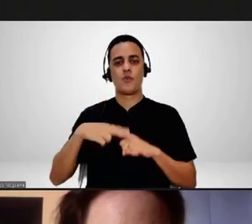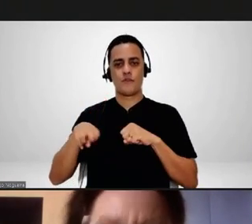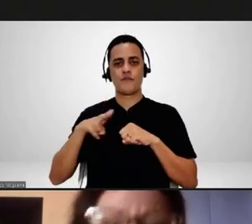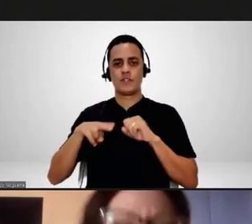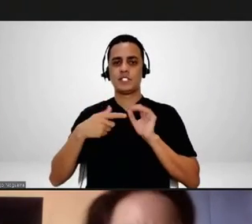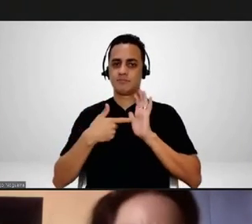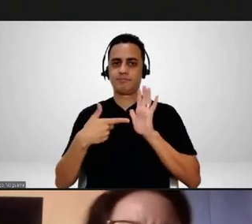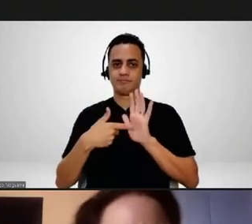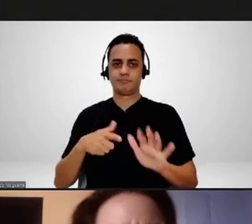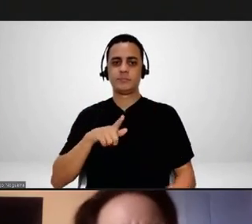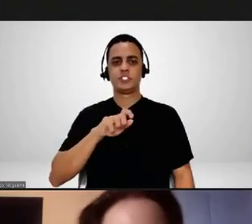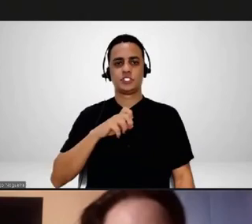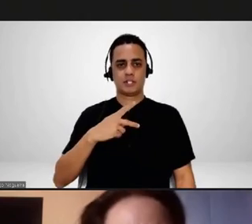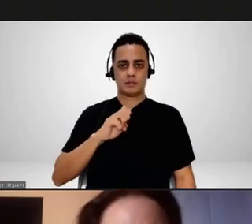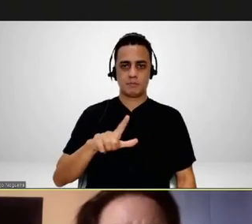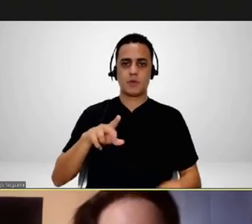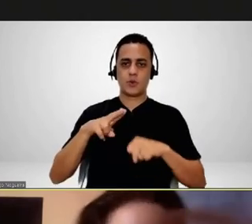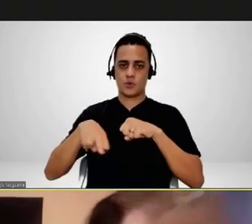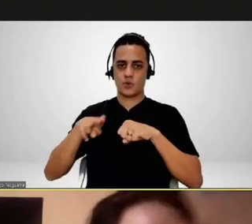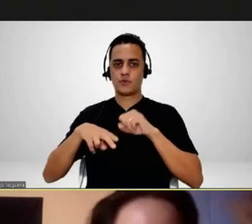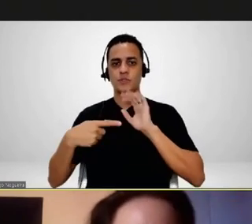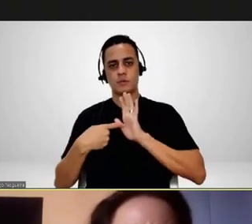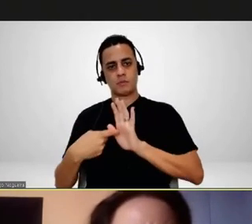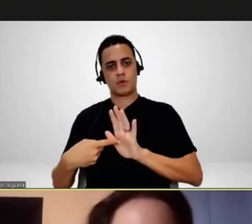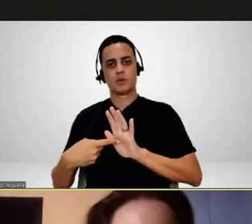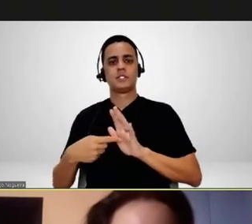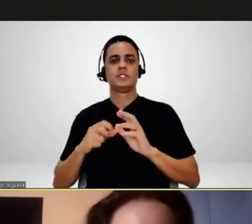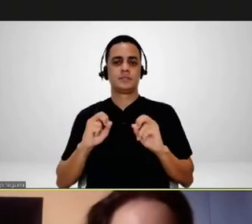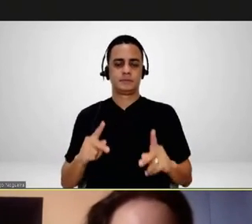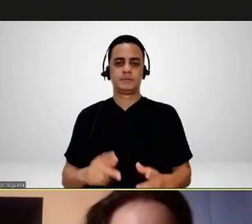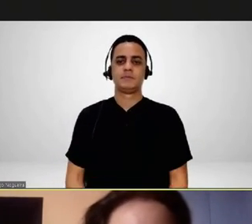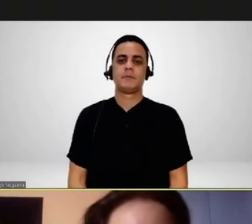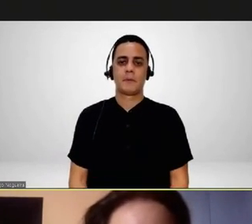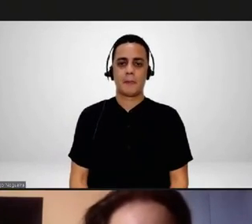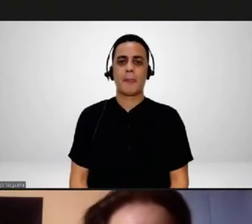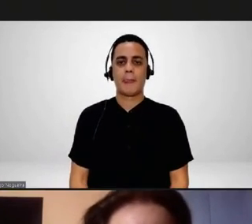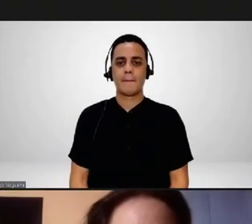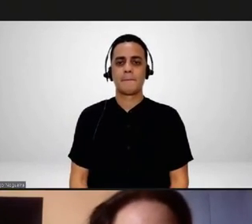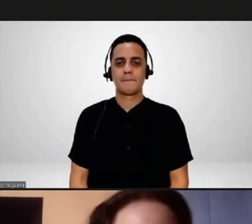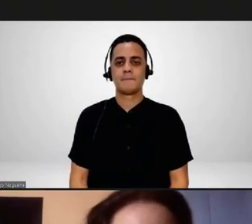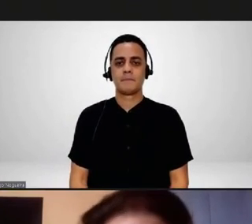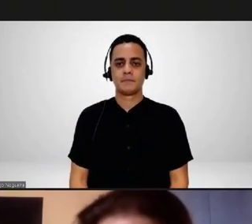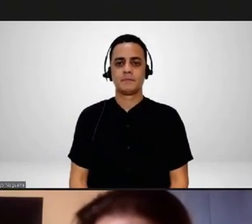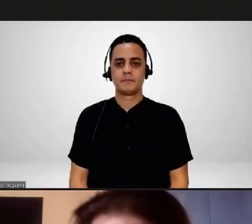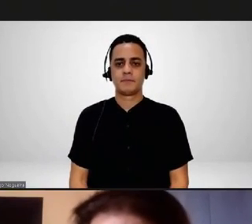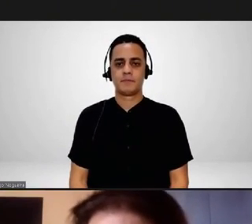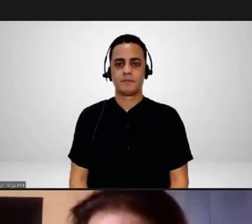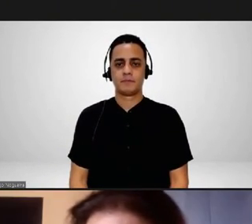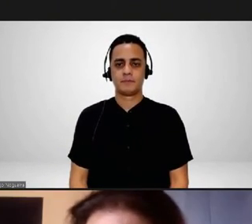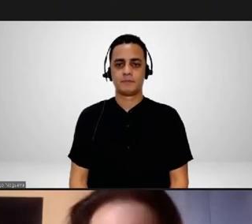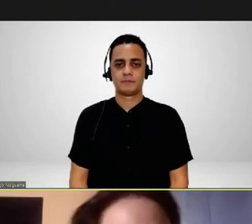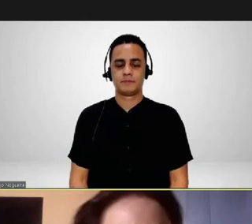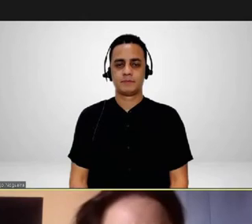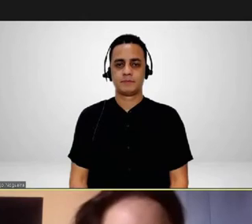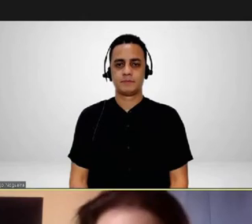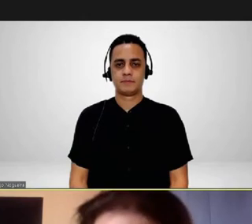aparece. Põe GEPEL UFES, GEPEL junto. GEPEL UFES, aí aparece. Tá bom? E